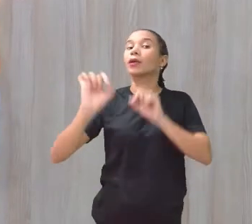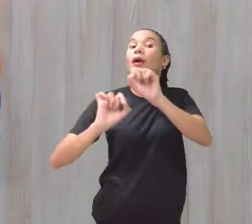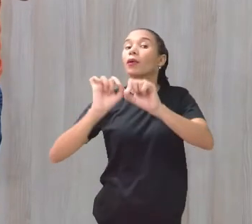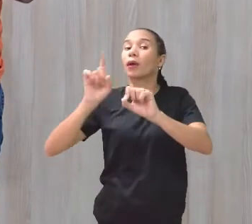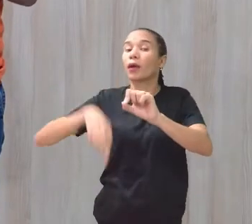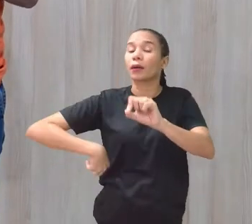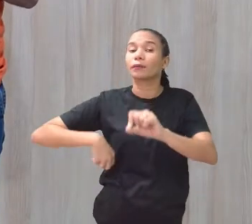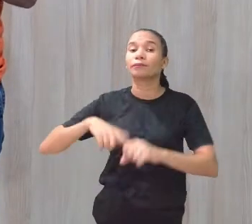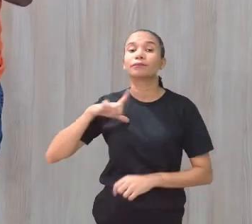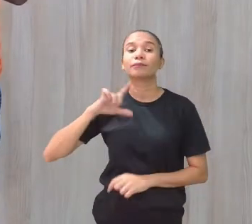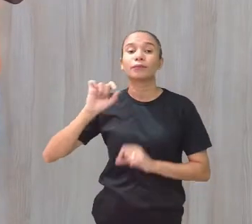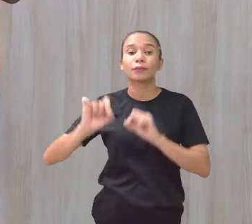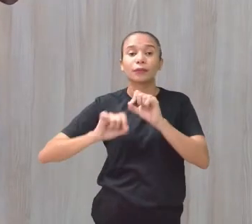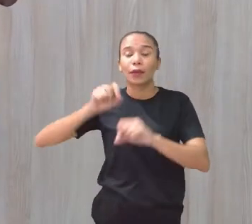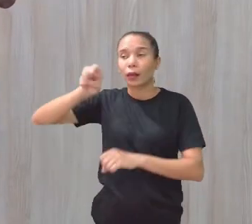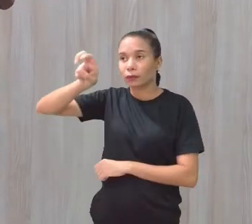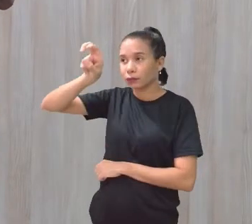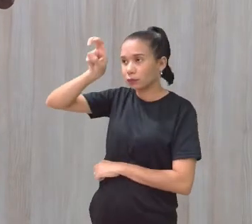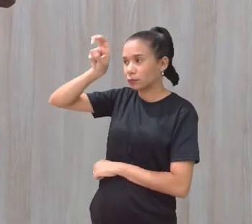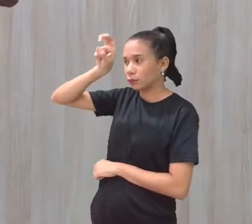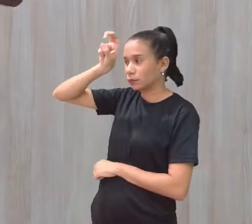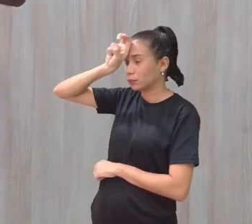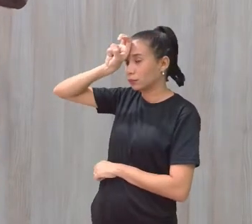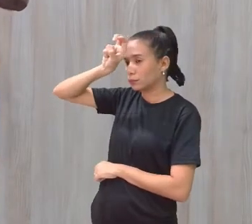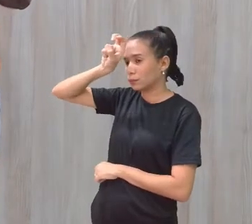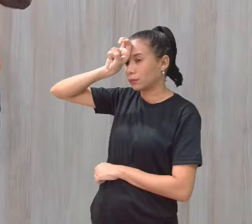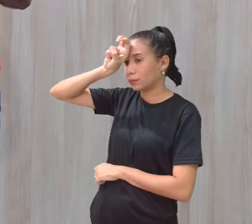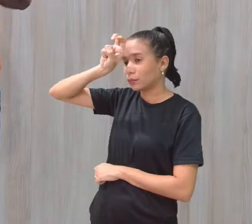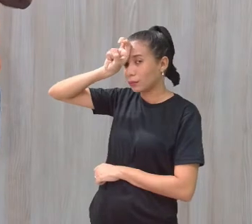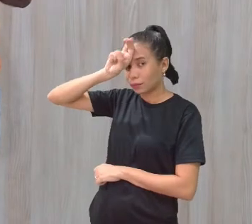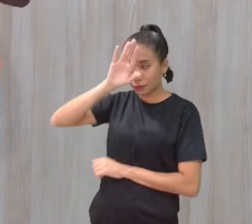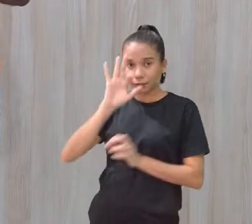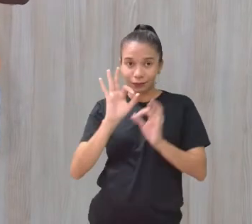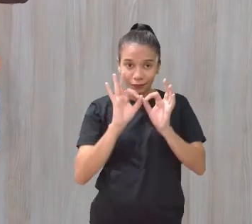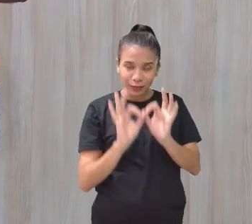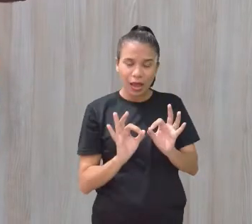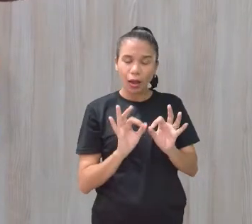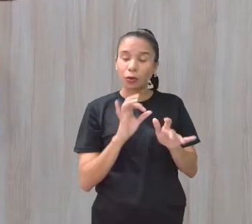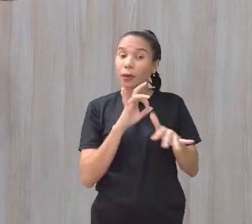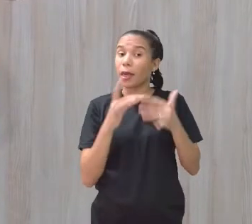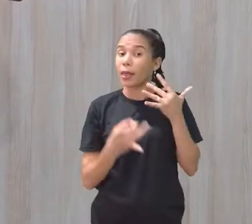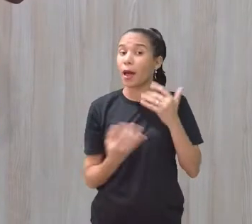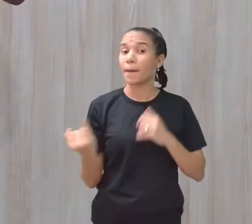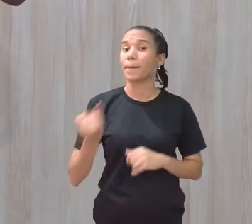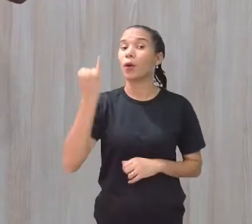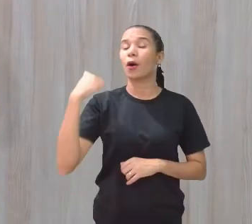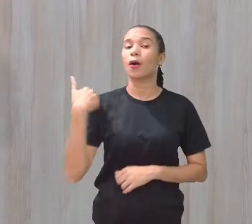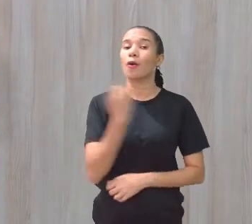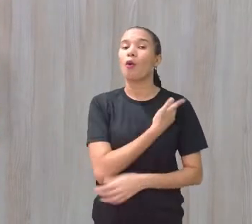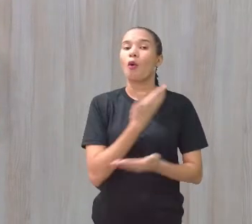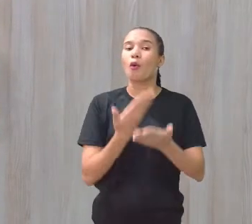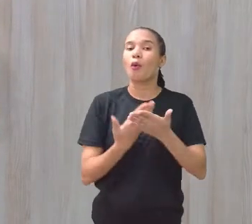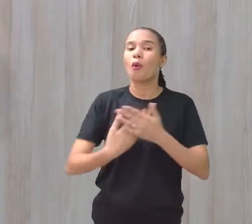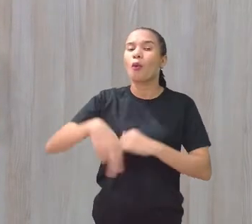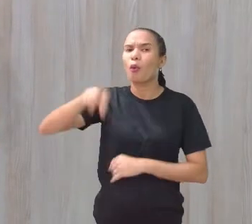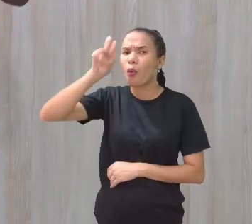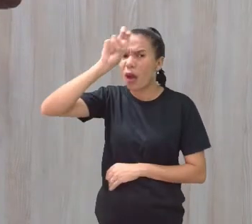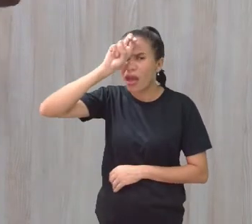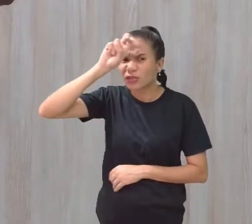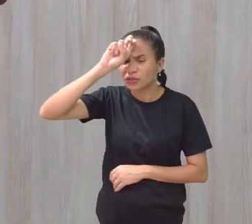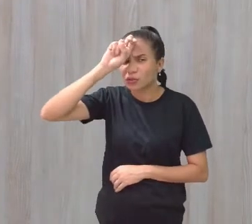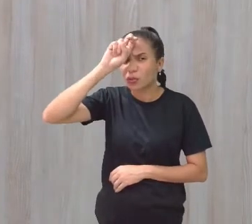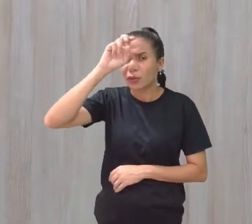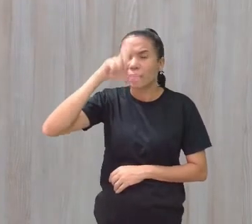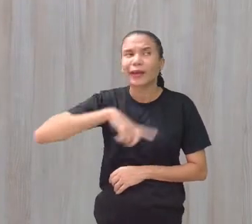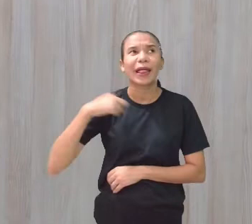a civilização egípcia. Tá? Aí detalhe, né? A gente estuda o Egito e muitas vezes a